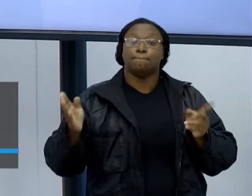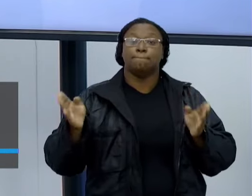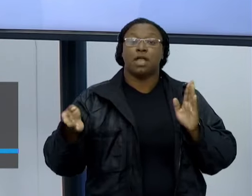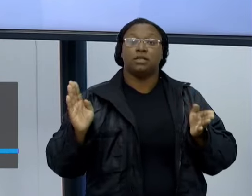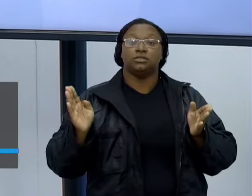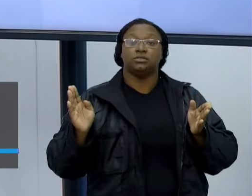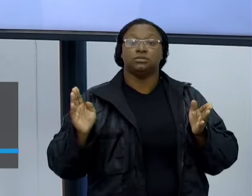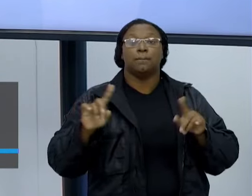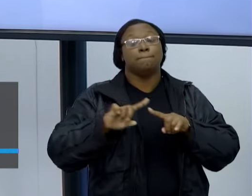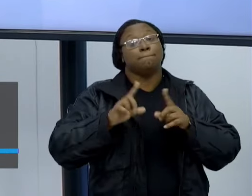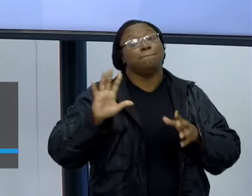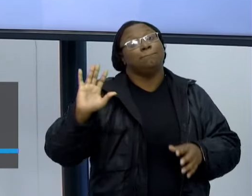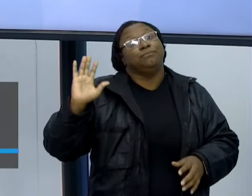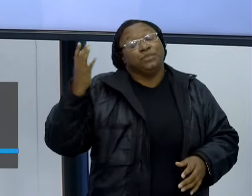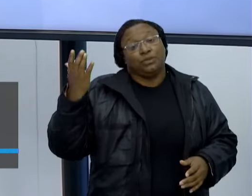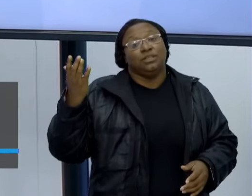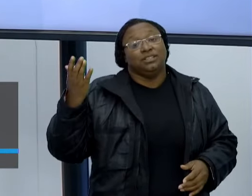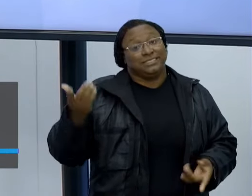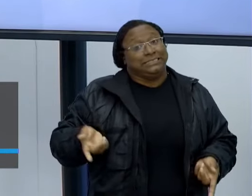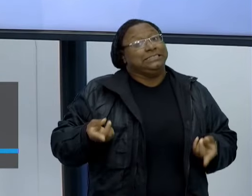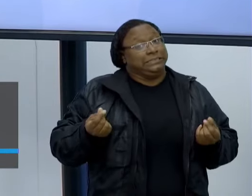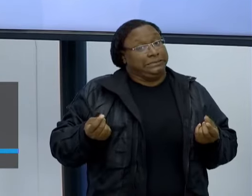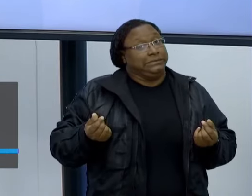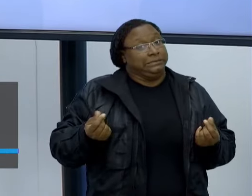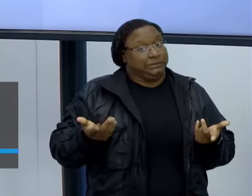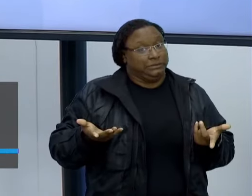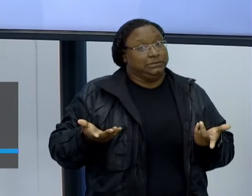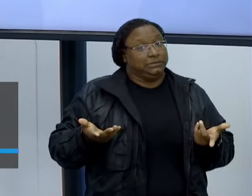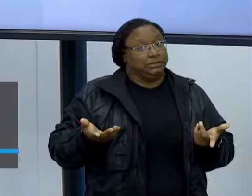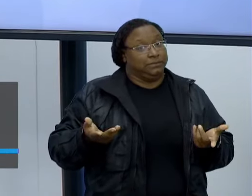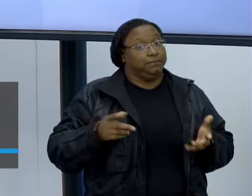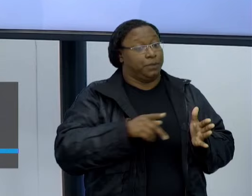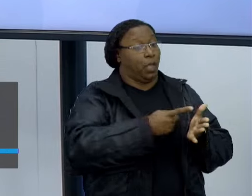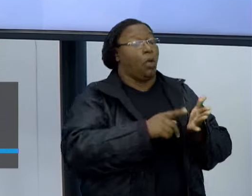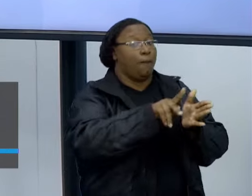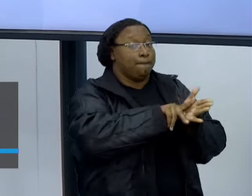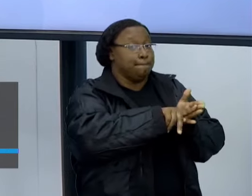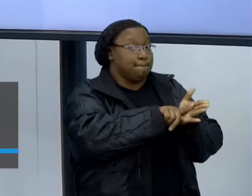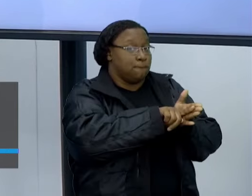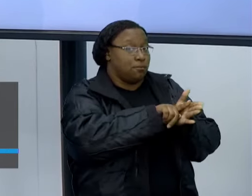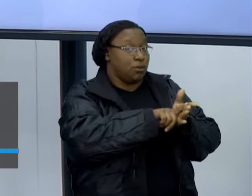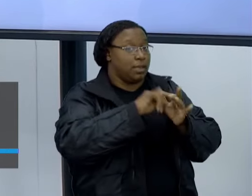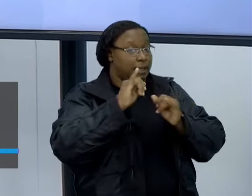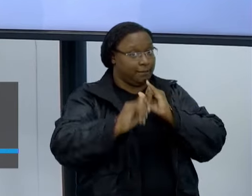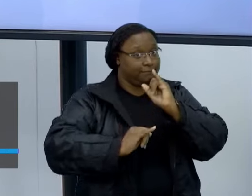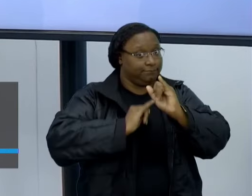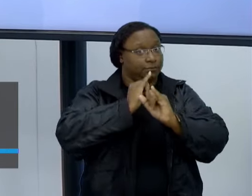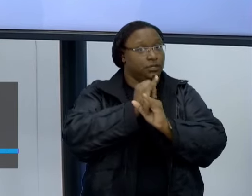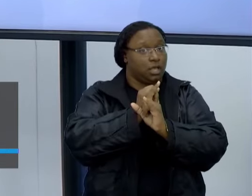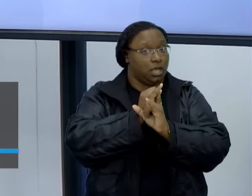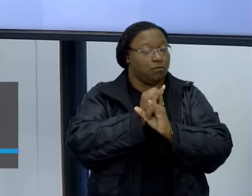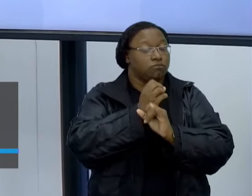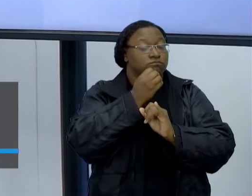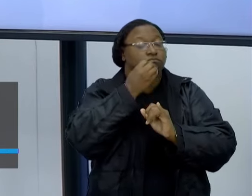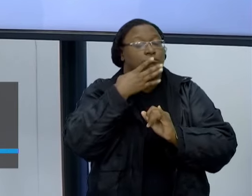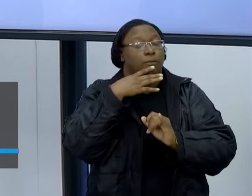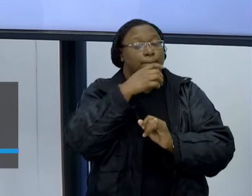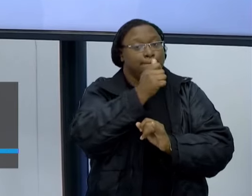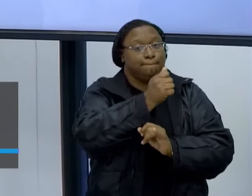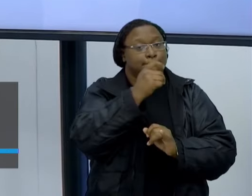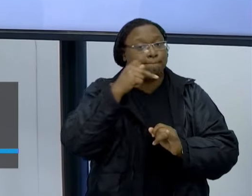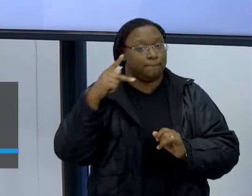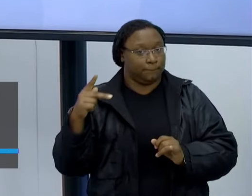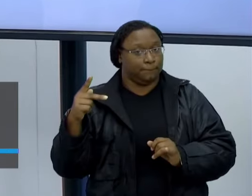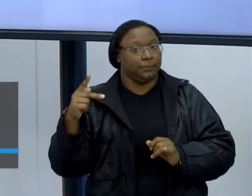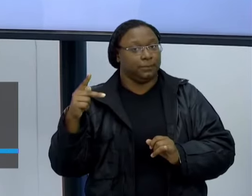custa uma grana. Então a gente vai fazer o seguinte, a gente vai procurar aí na internet um bom aplicativo, sim, para a